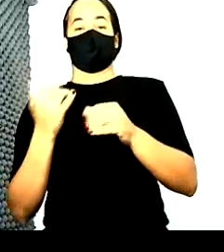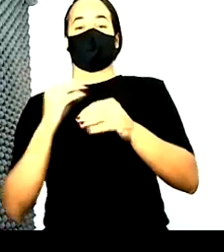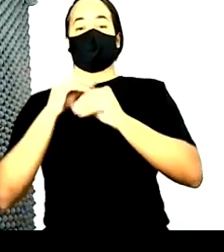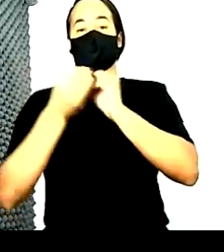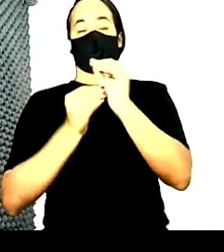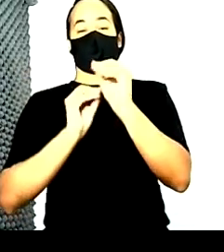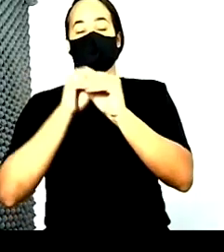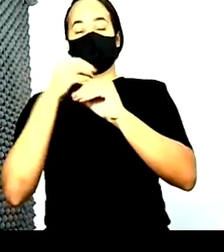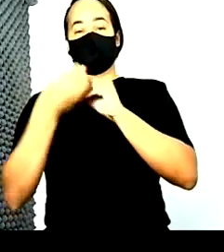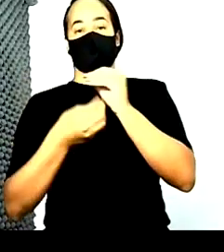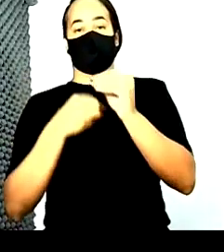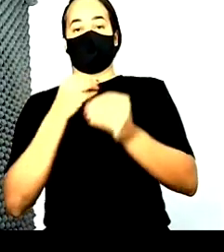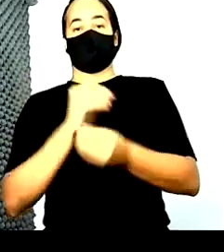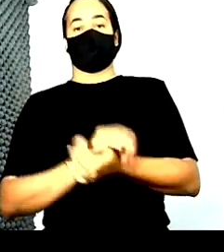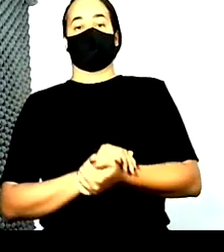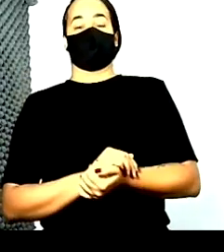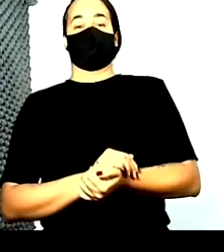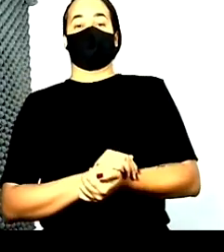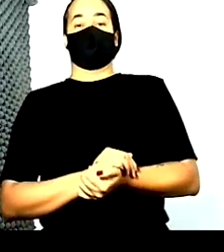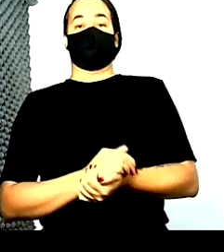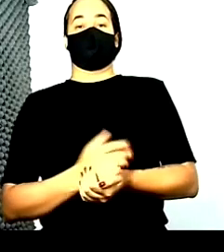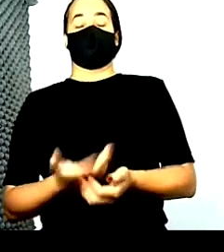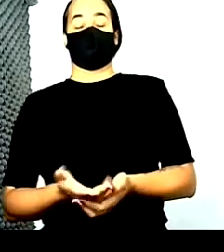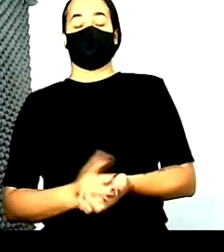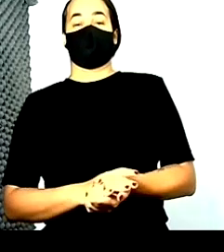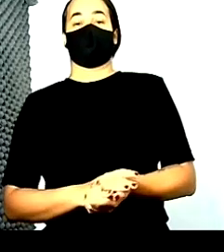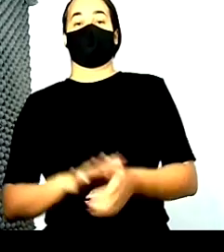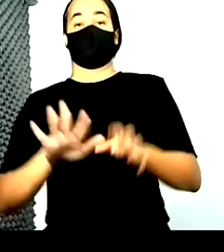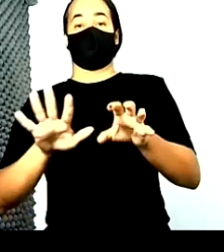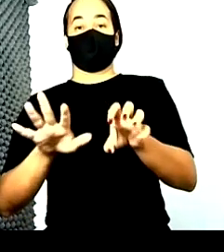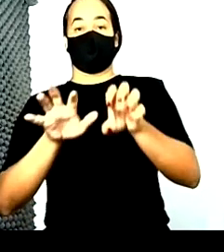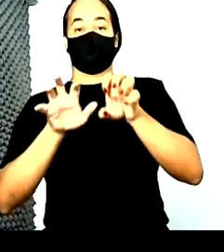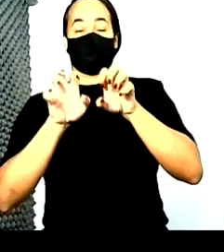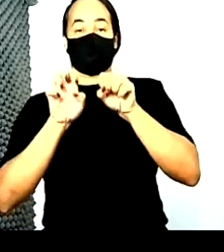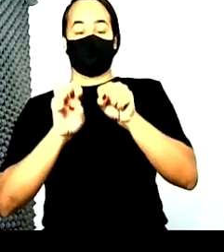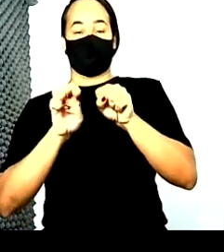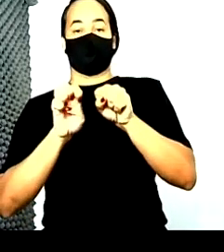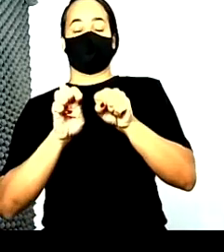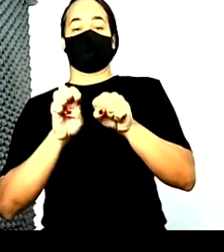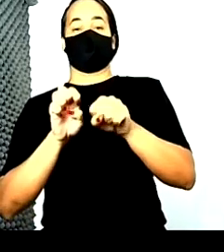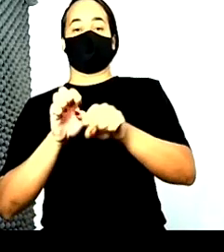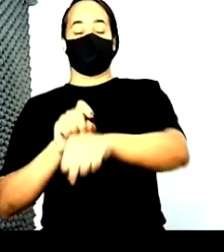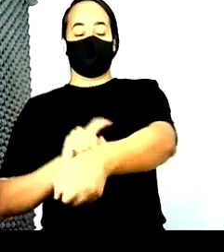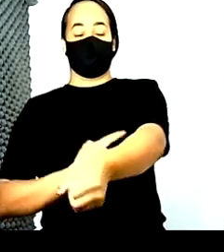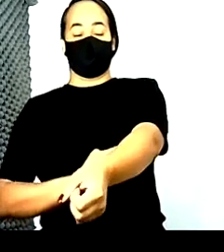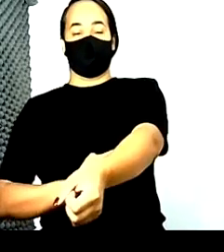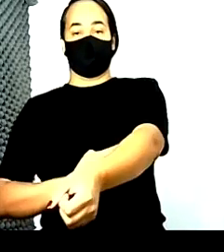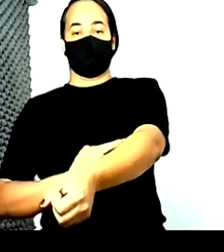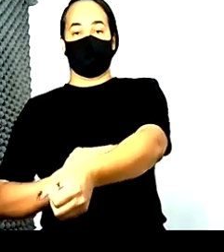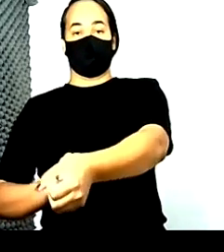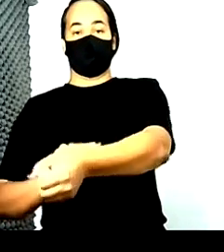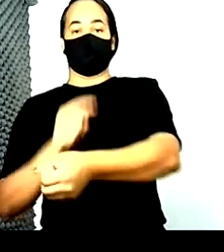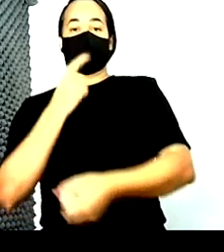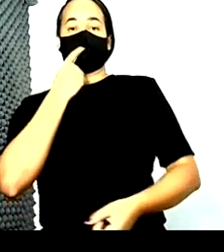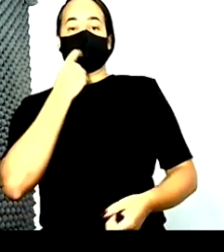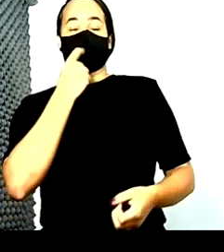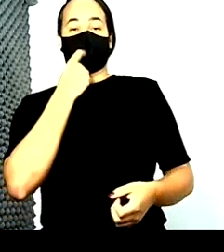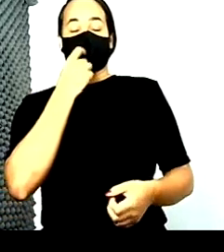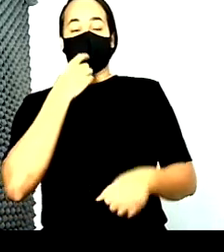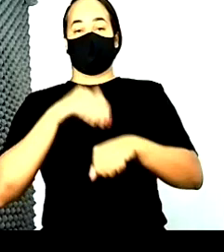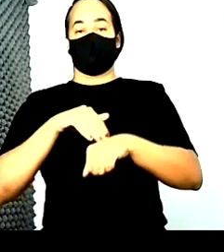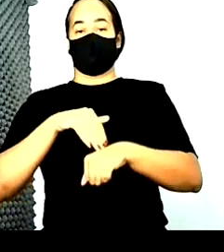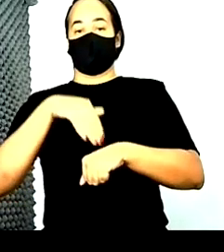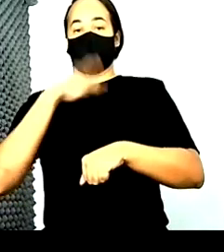a contração dos vasos sanguíneos da pele, de modo que o organismo envia mais sangue para os